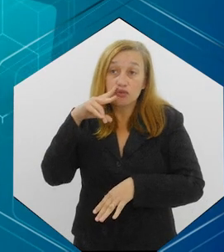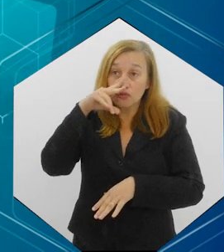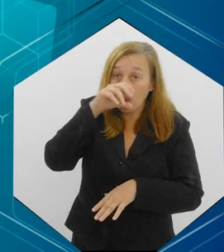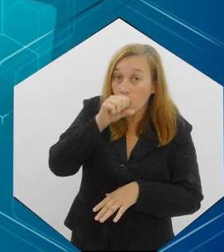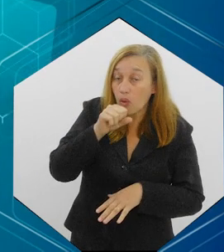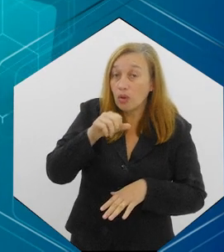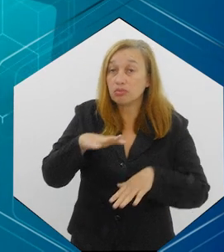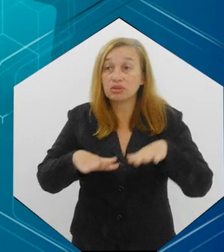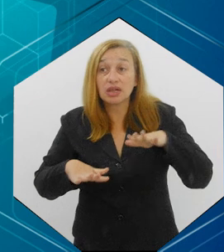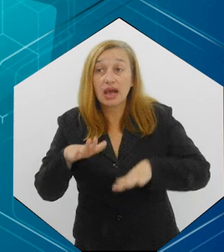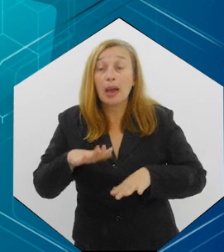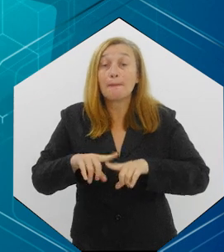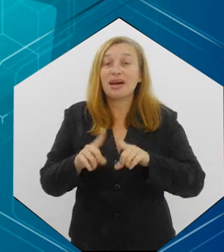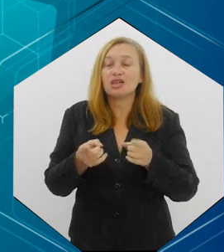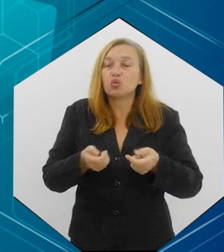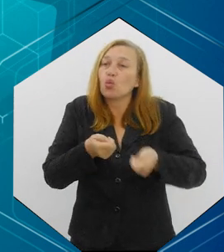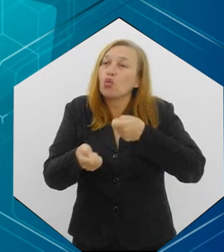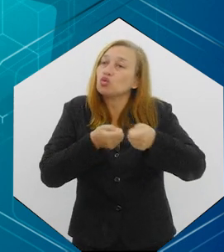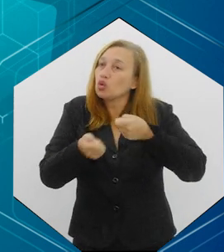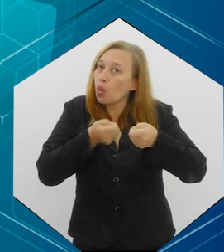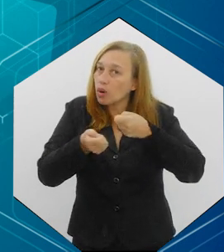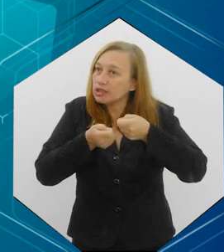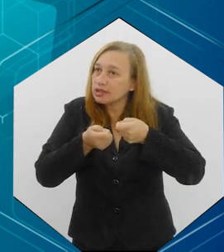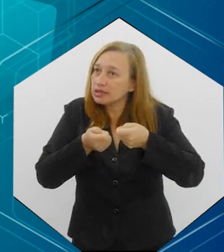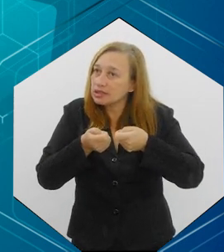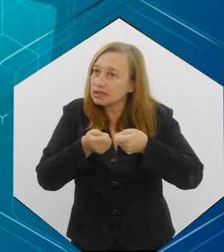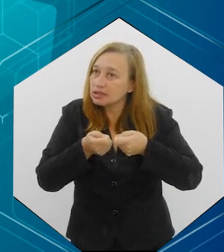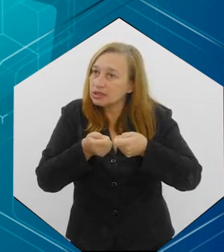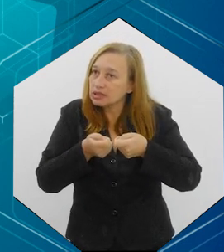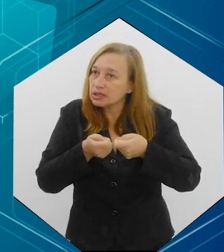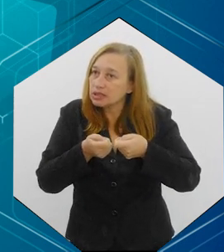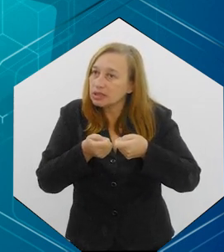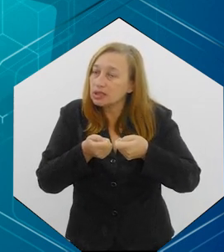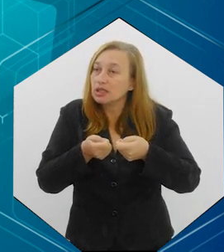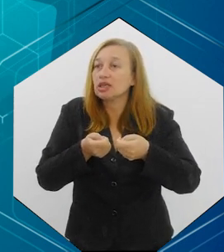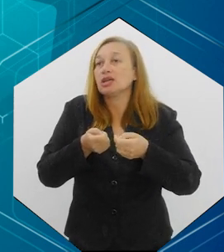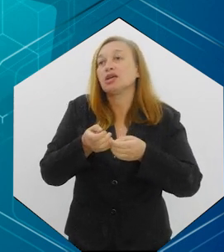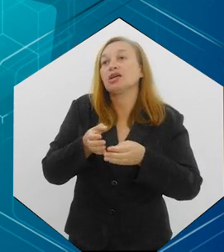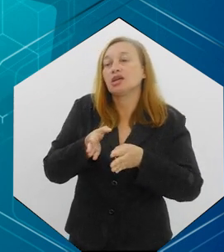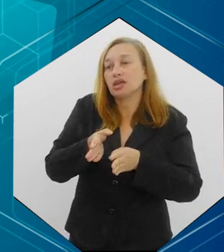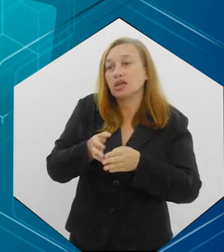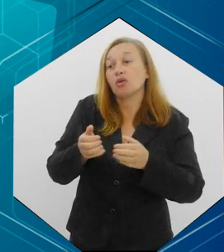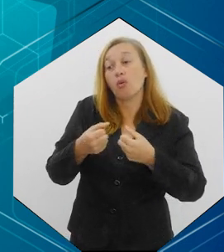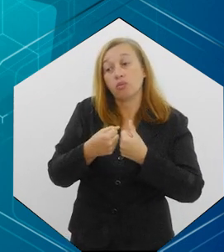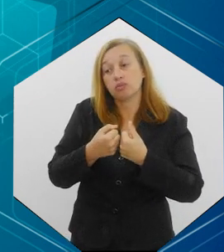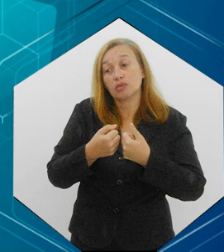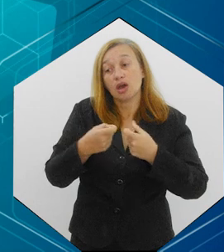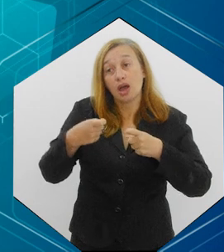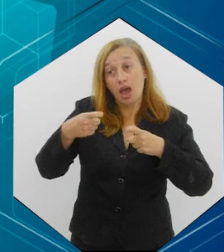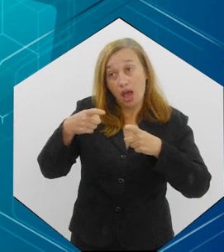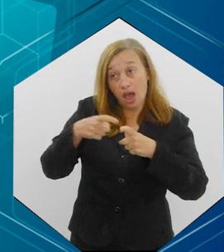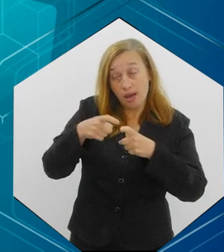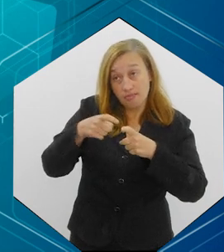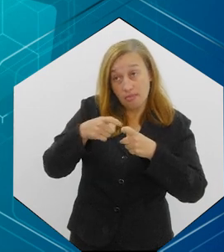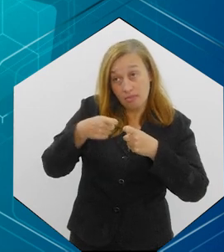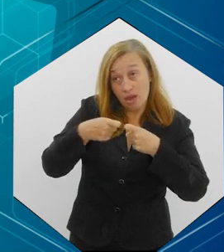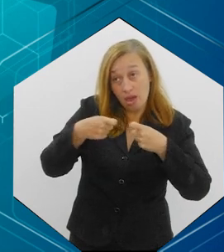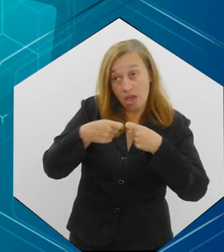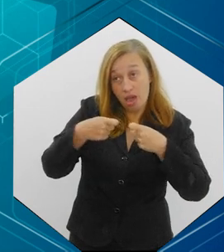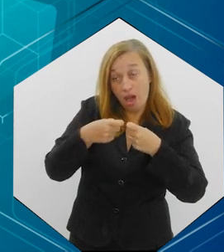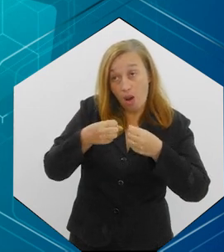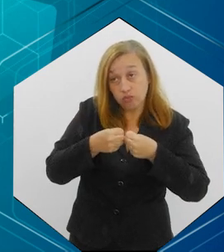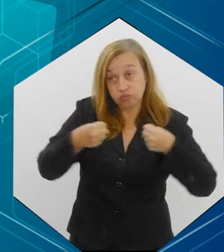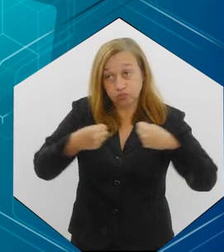Mas sempre com muito controle e com o auxílio da meia elástica. A